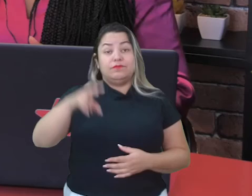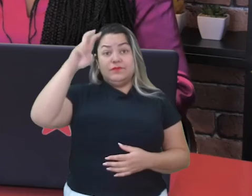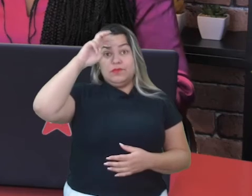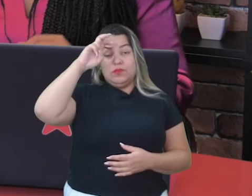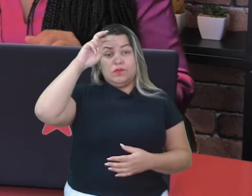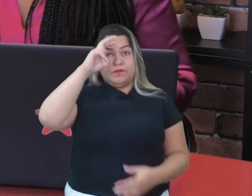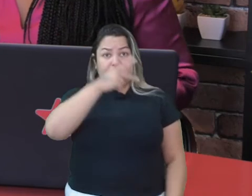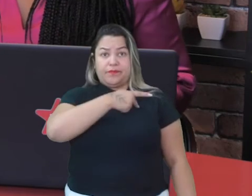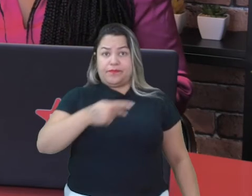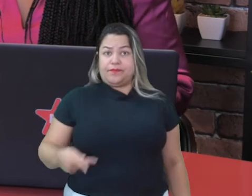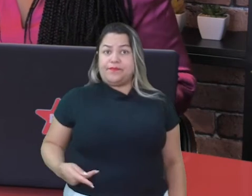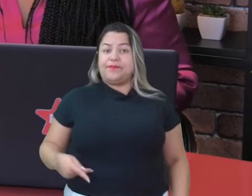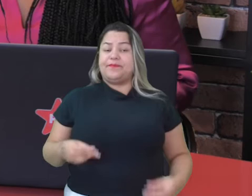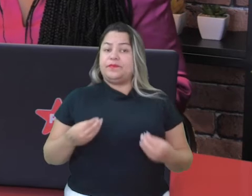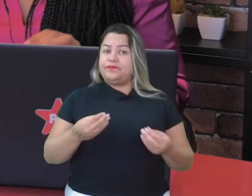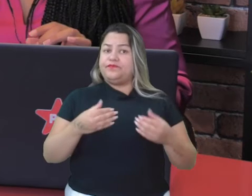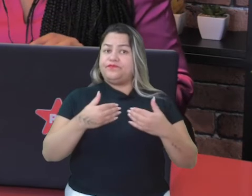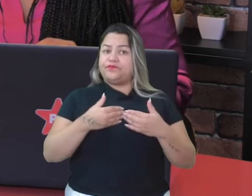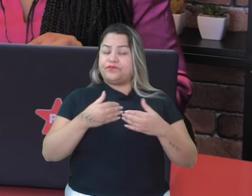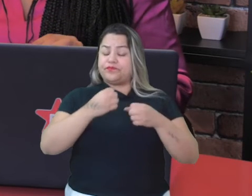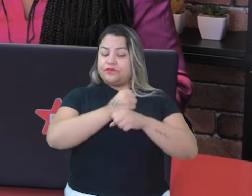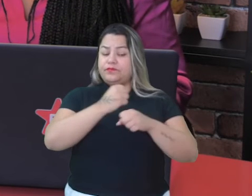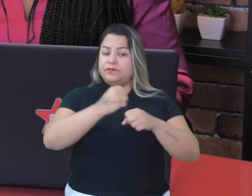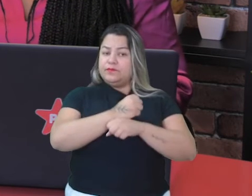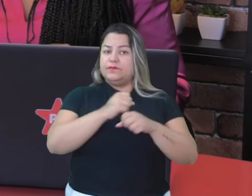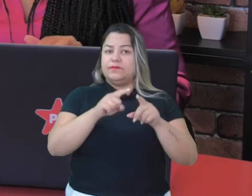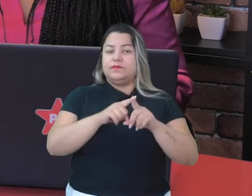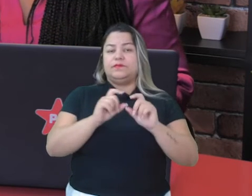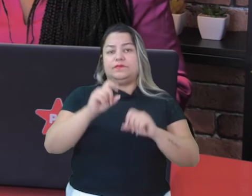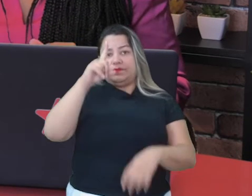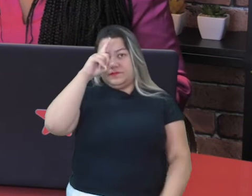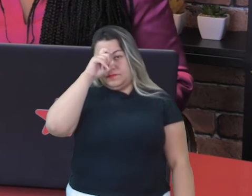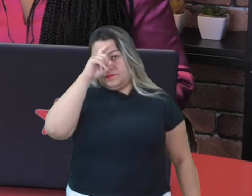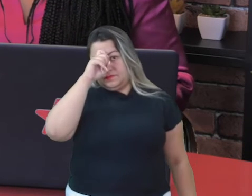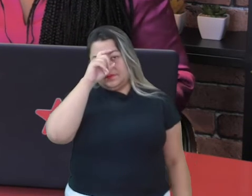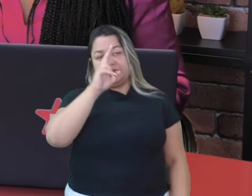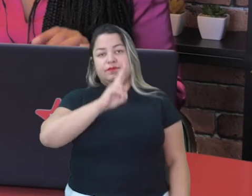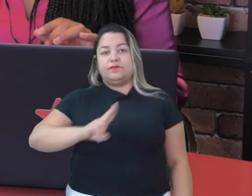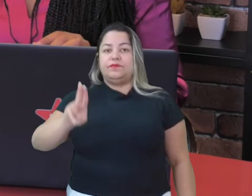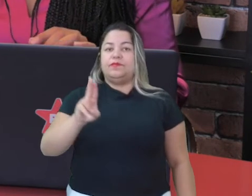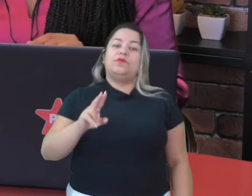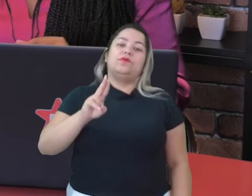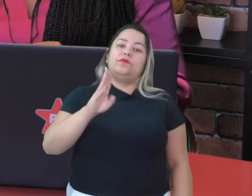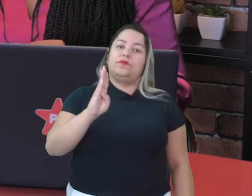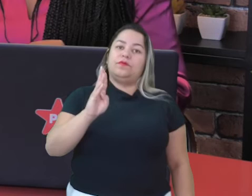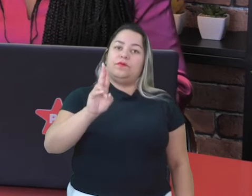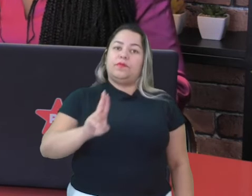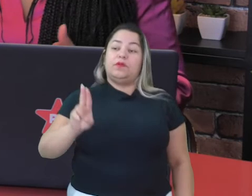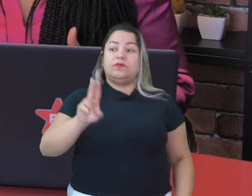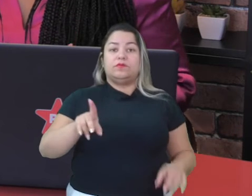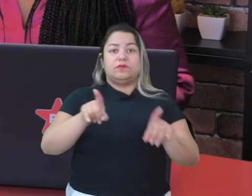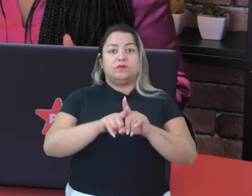nacional. Na quinta, o presidente Lula entregou obras de ampliação do Hospital de Clínicas da Universidade Federal de